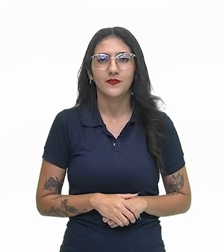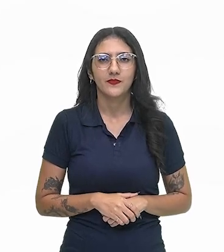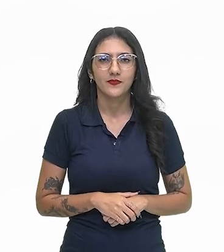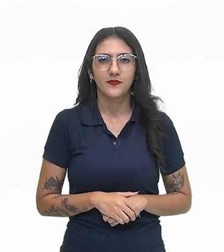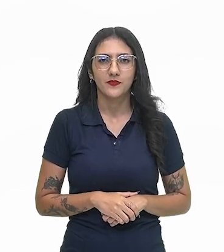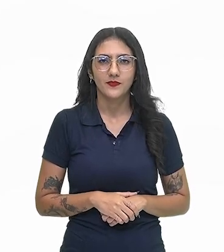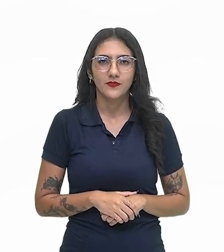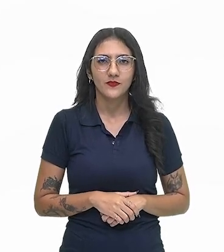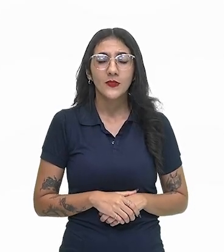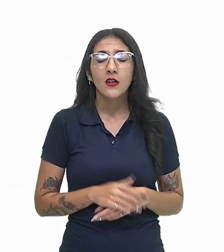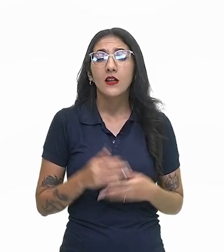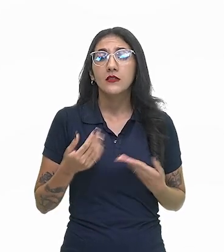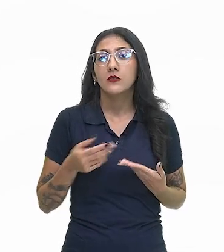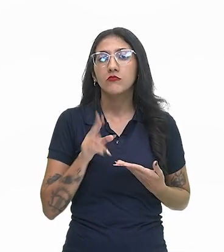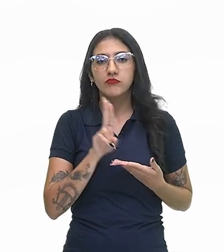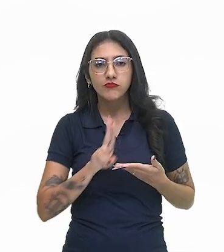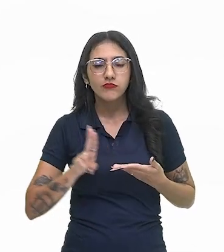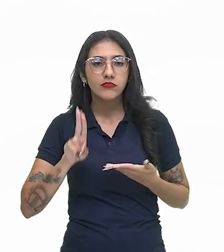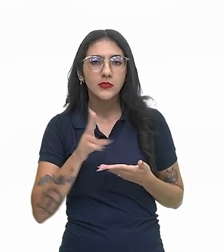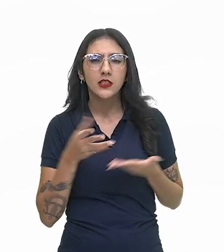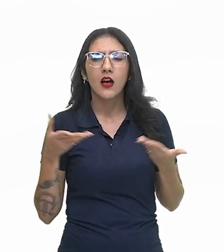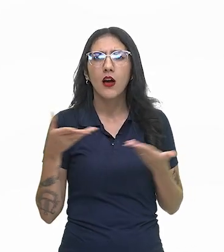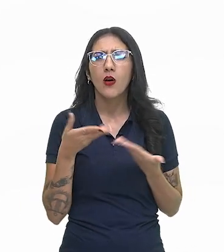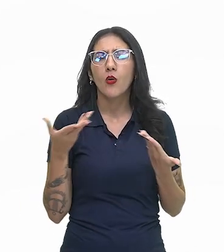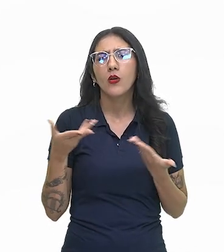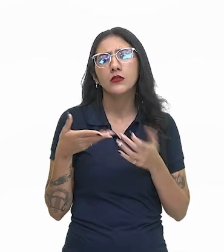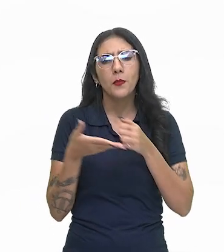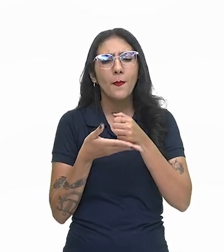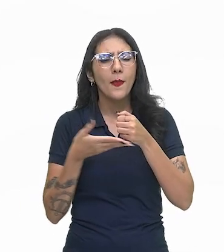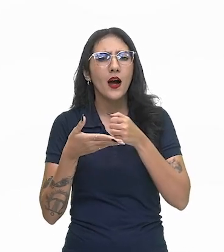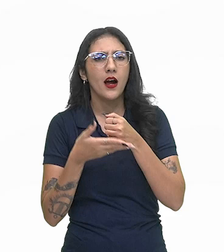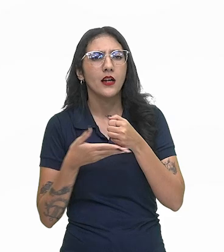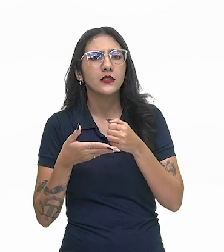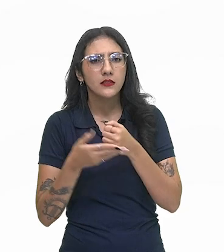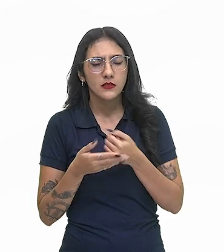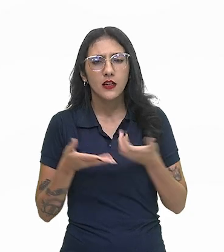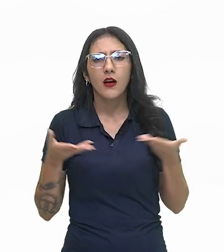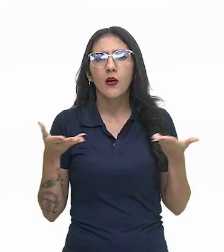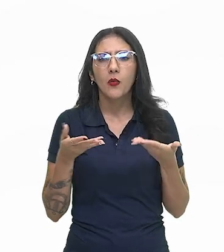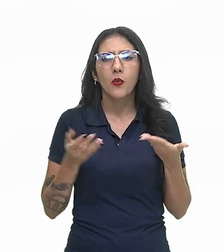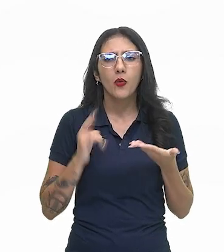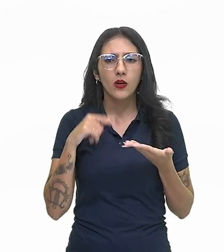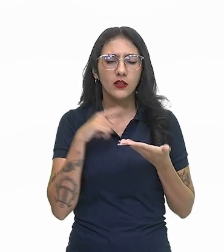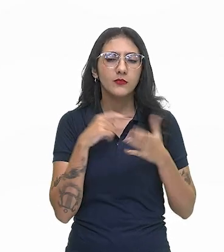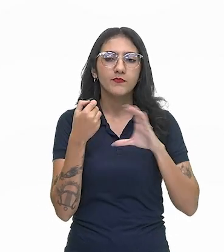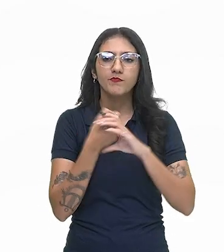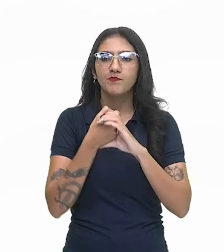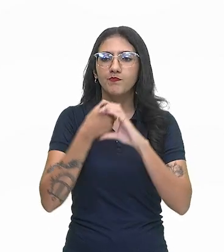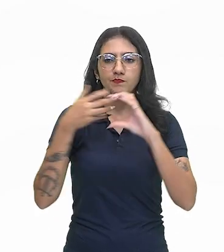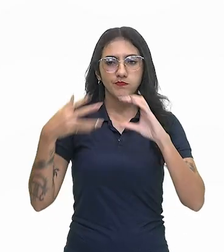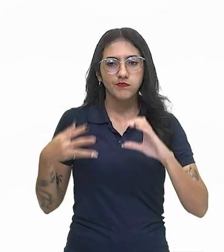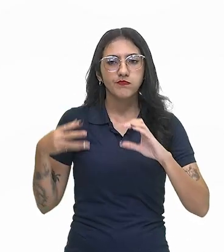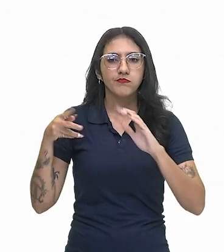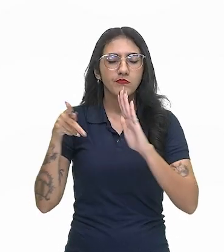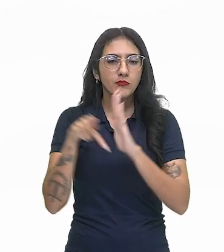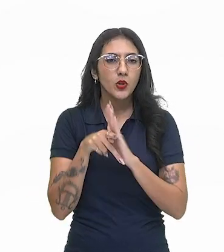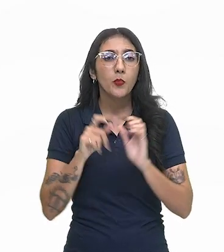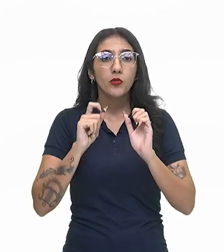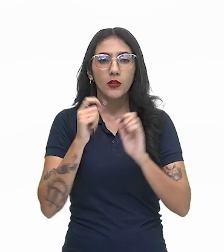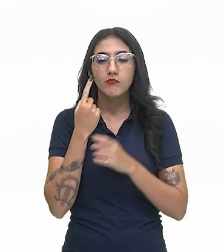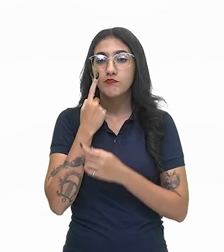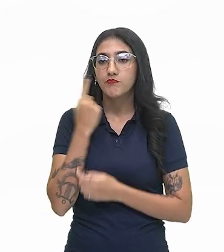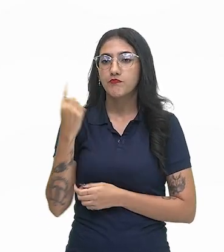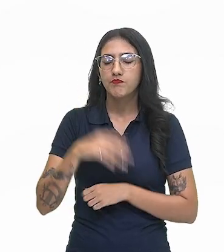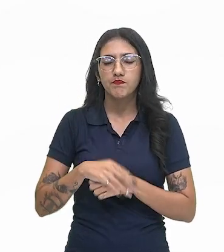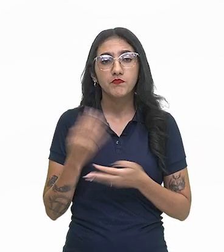base para continuarmos aqui o nosso diálogo acerca dos movimentos sociais na Amazônia, a tese